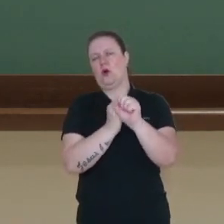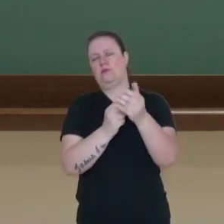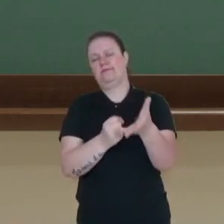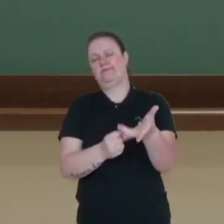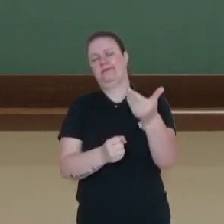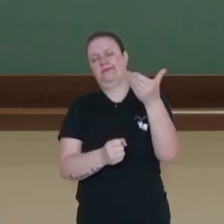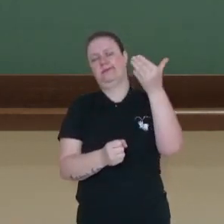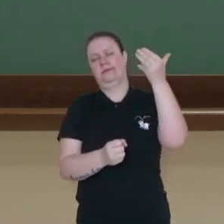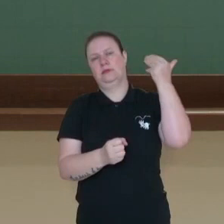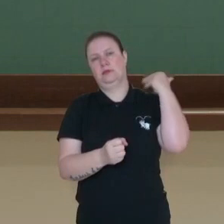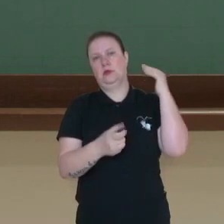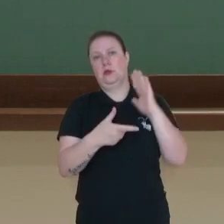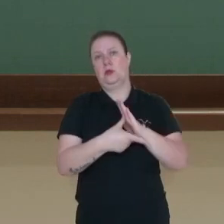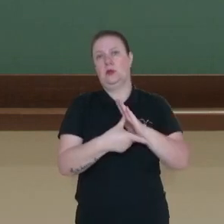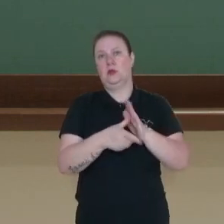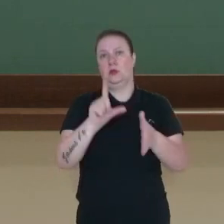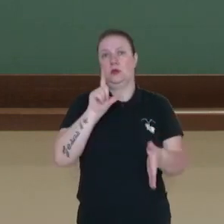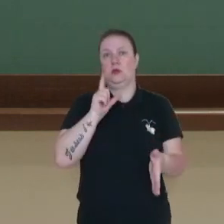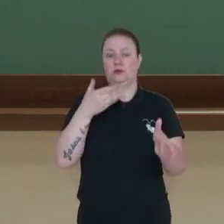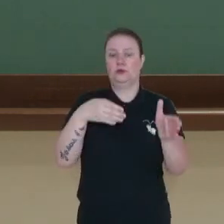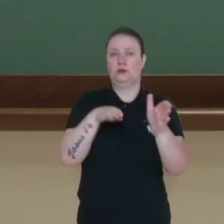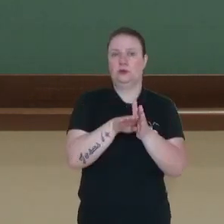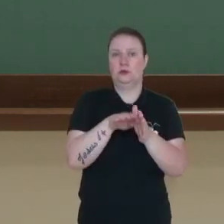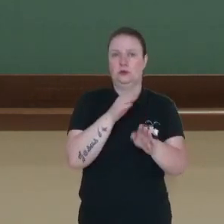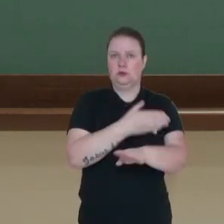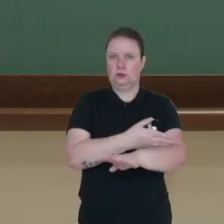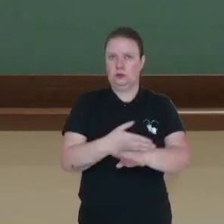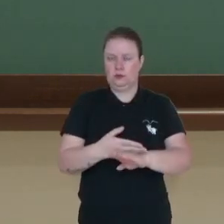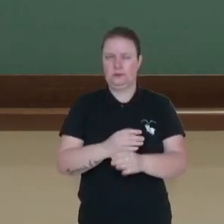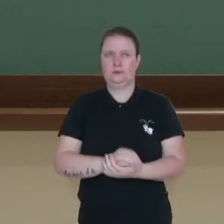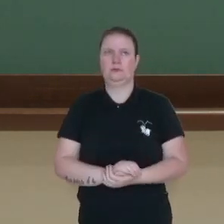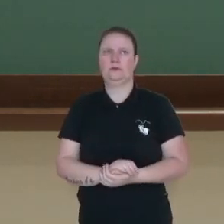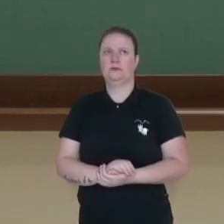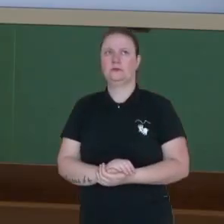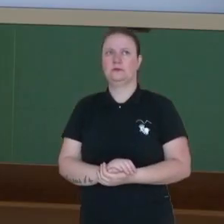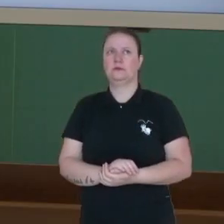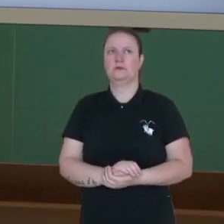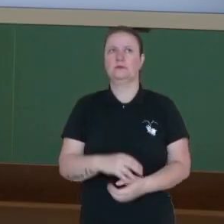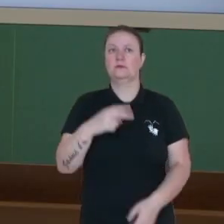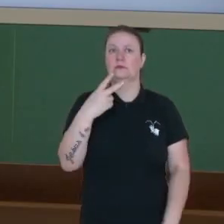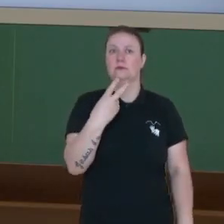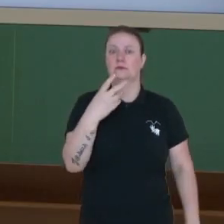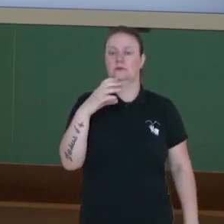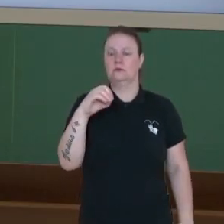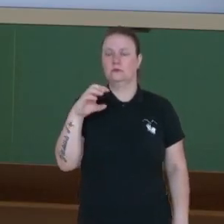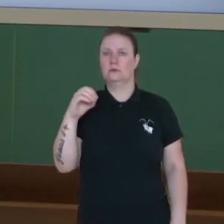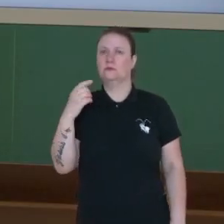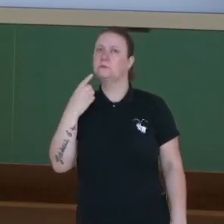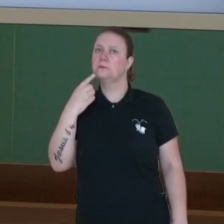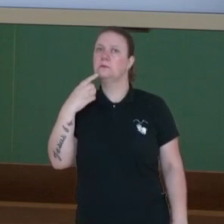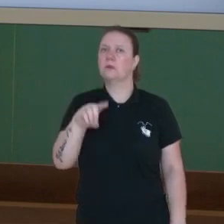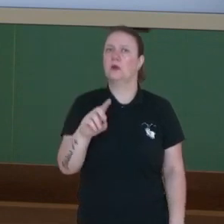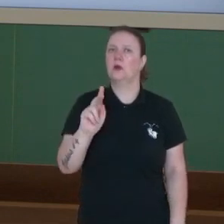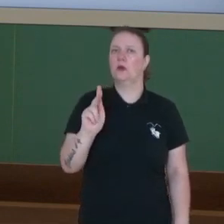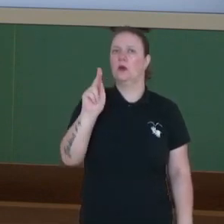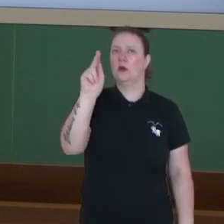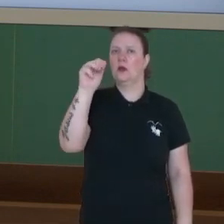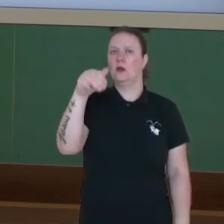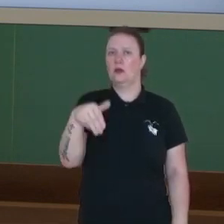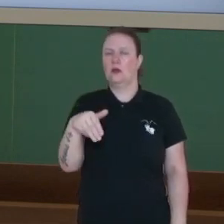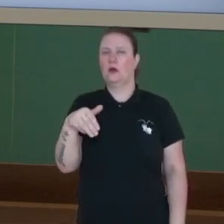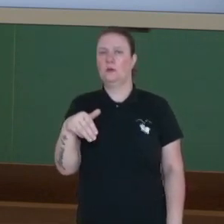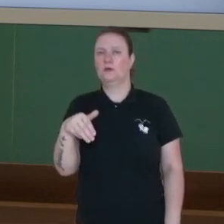chegada do homem branco no Paraná, né? Seus quase 200 mil quilômetros quadrados, né? As mais